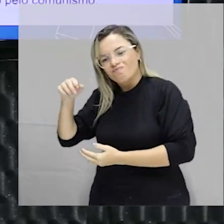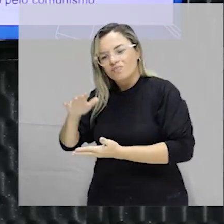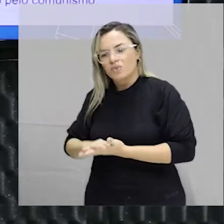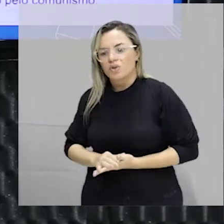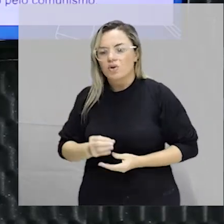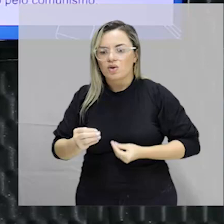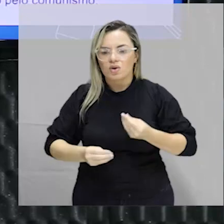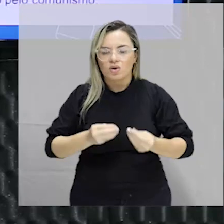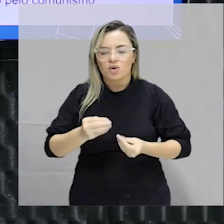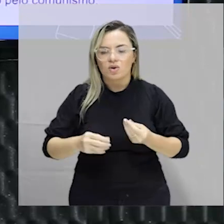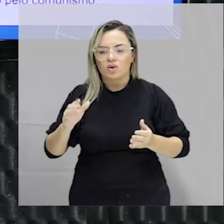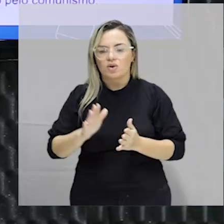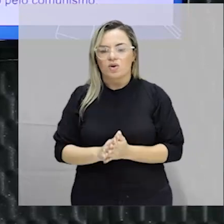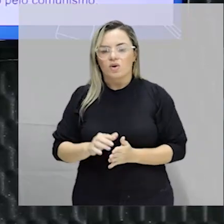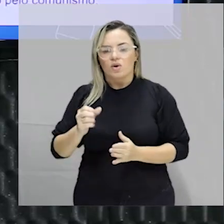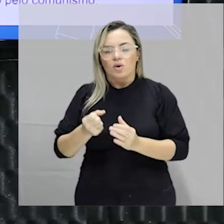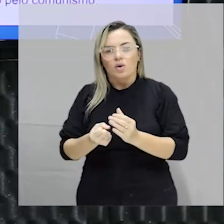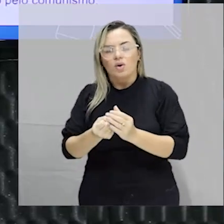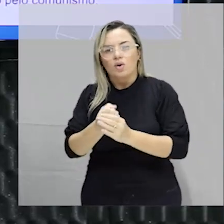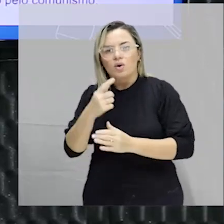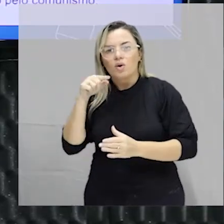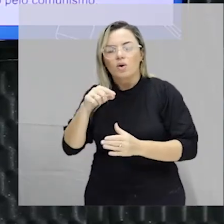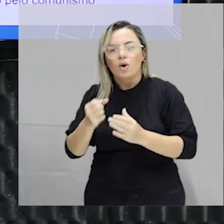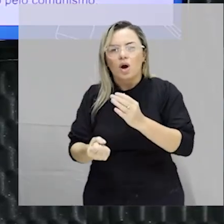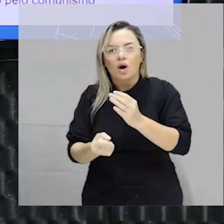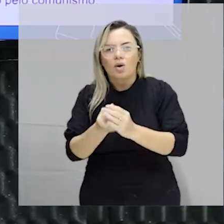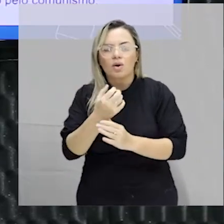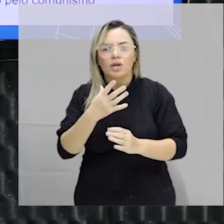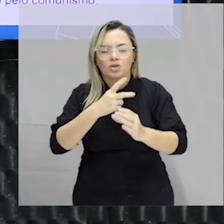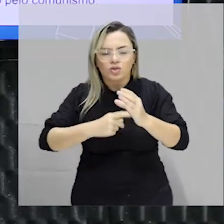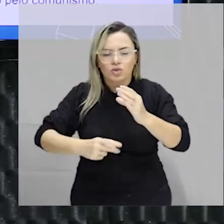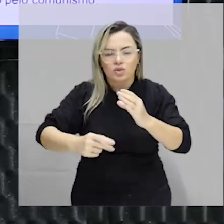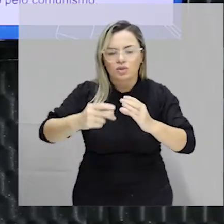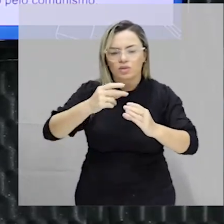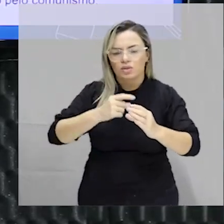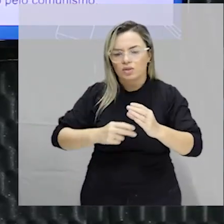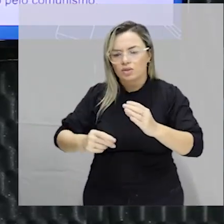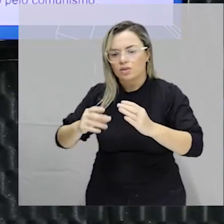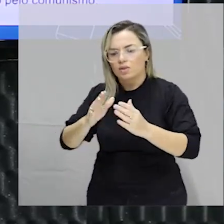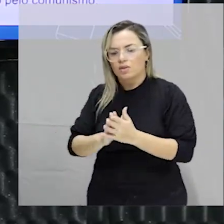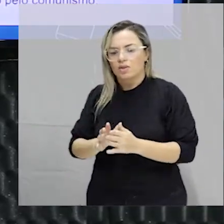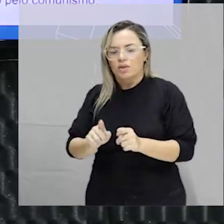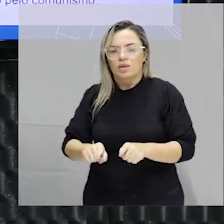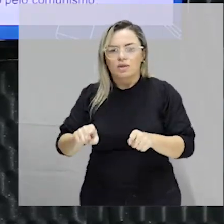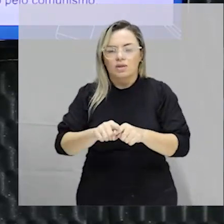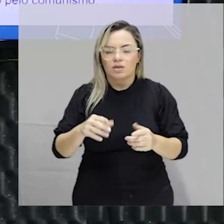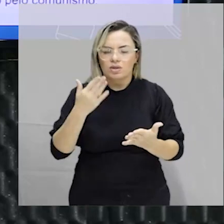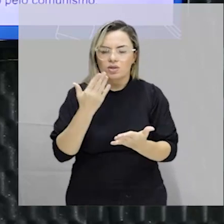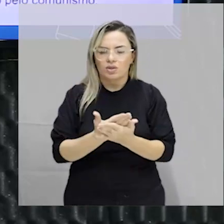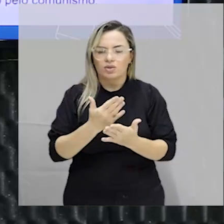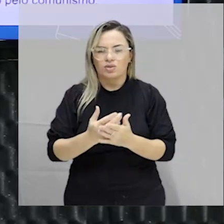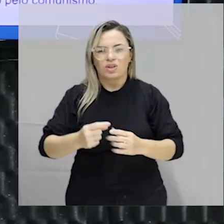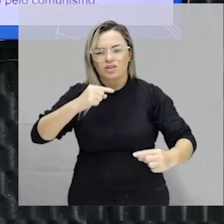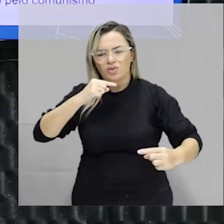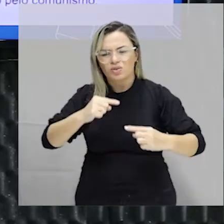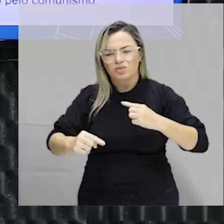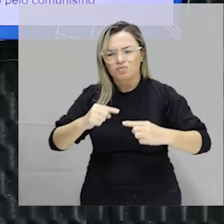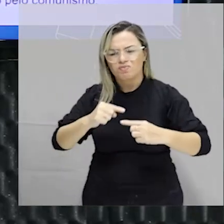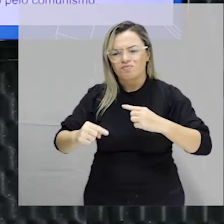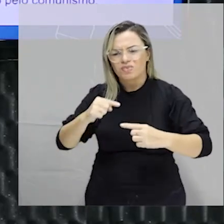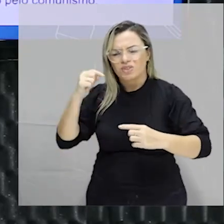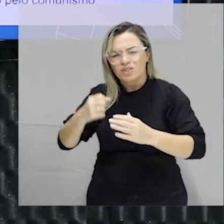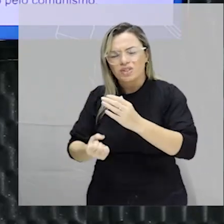de genealogia do capitalismo, de estudo da origem do capitalismo, e estuda as contradições geradas por esse sistema.